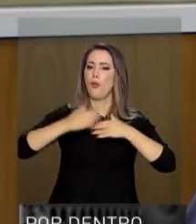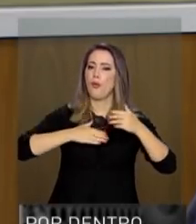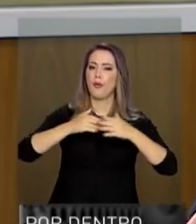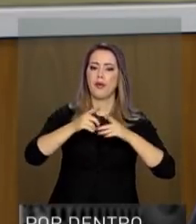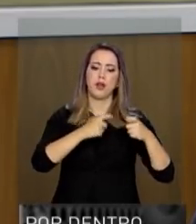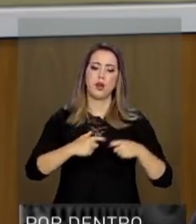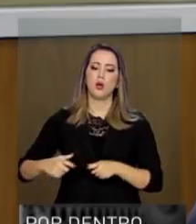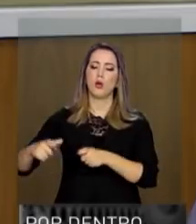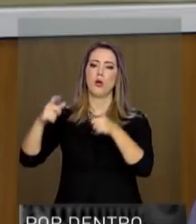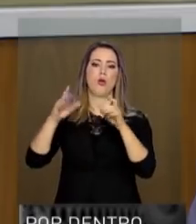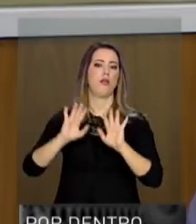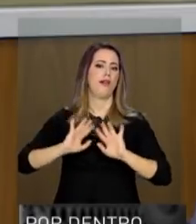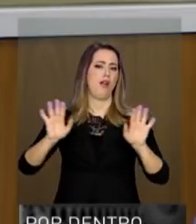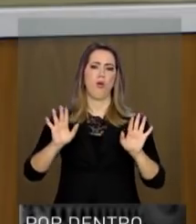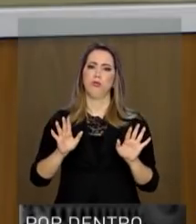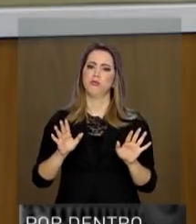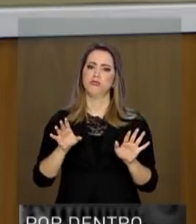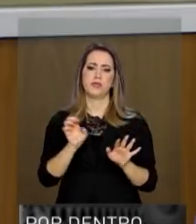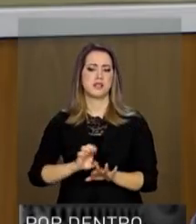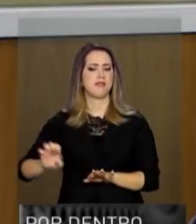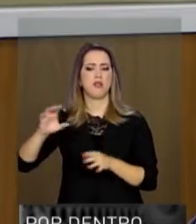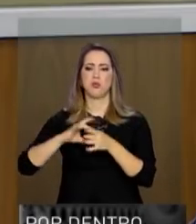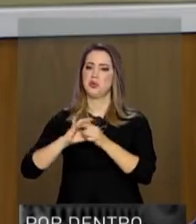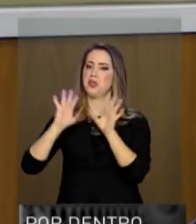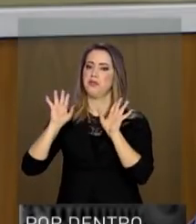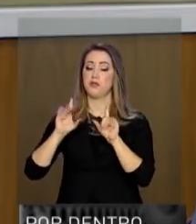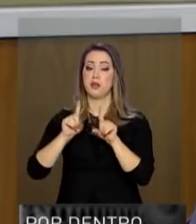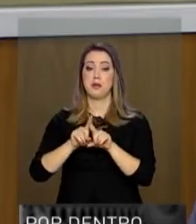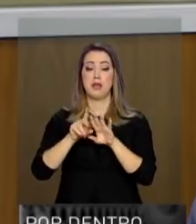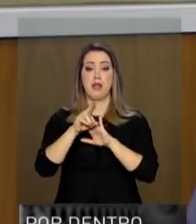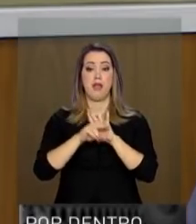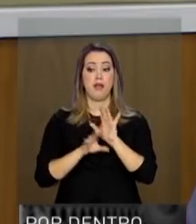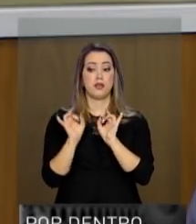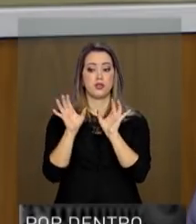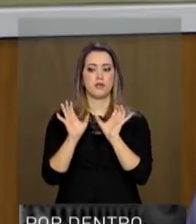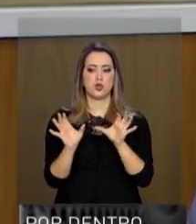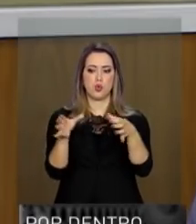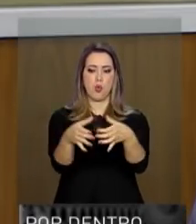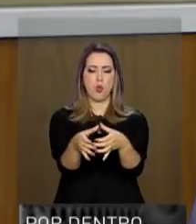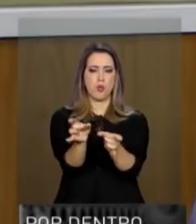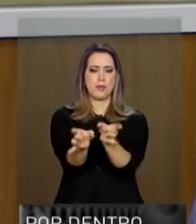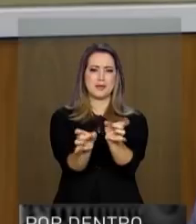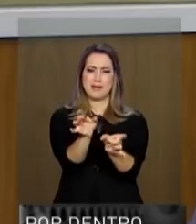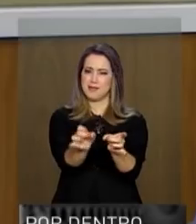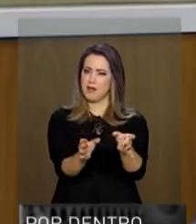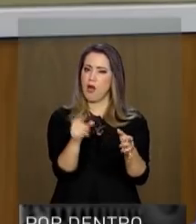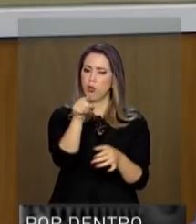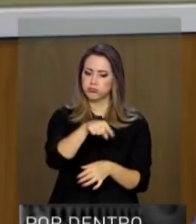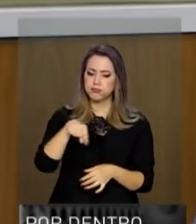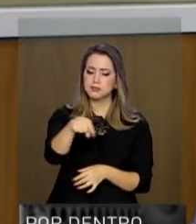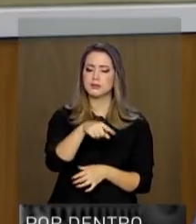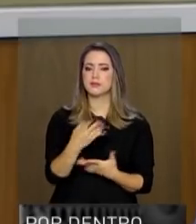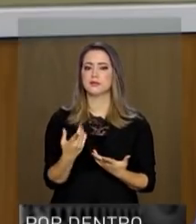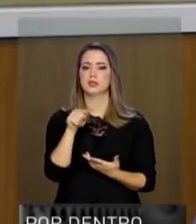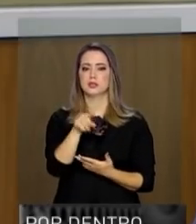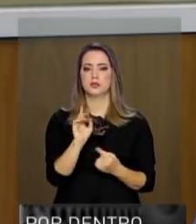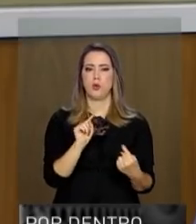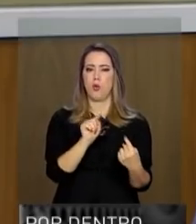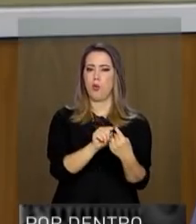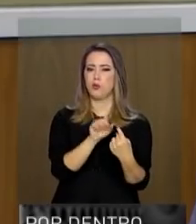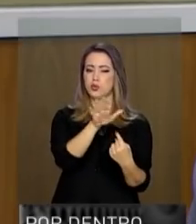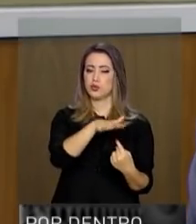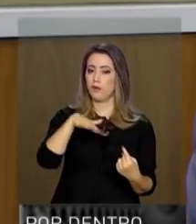Pernambuco, é rural. E aí também tem regras diferenciadas. Então, veja, a diferenciação que ocorre é uma diferenciação voltada